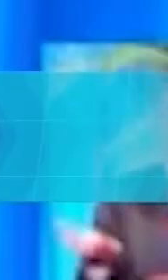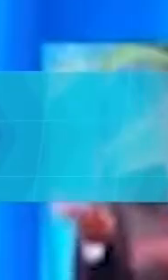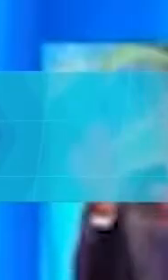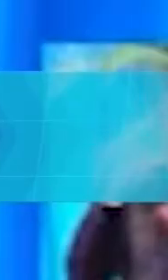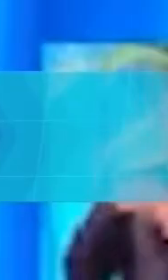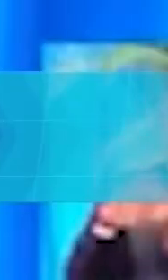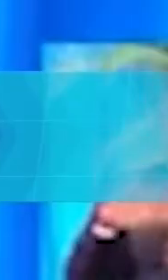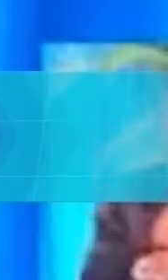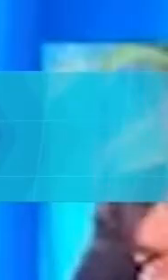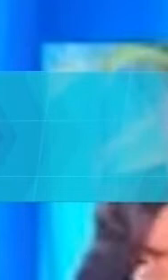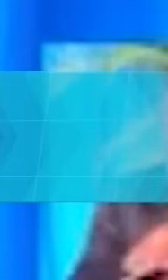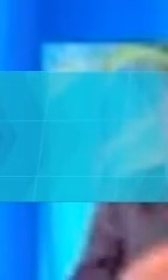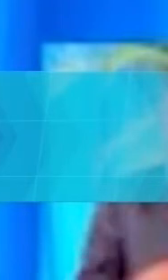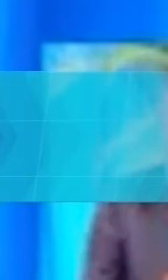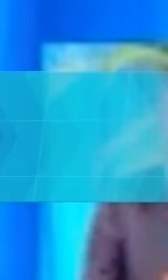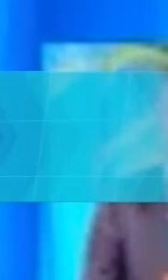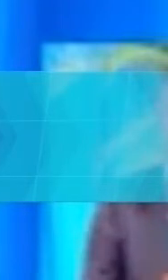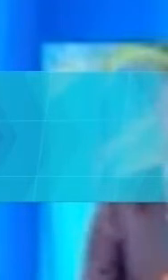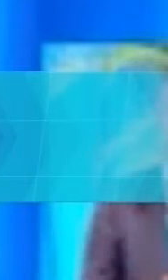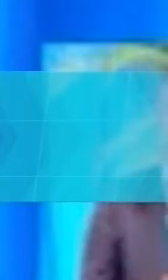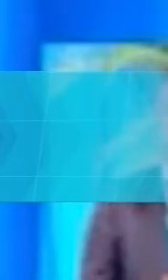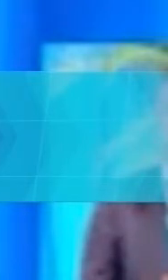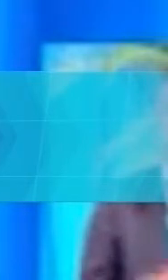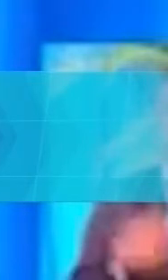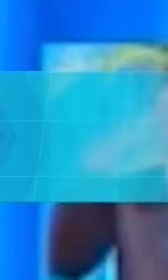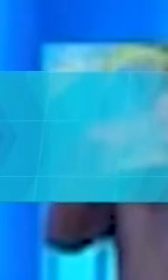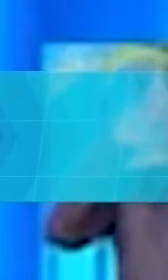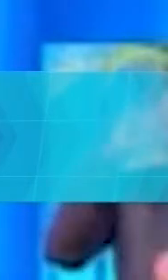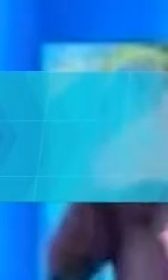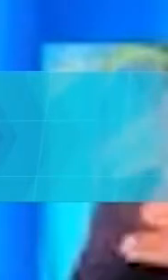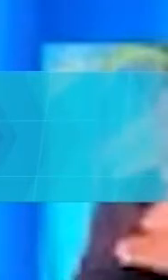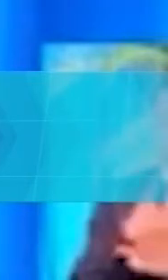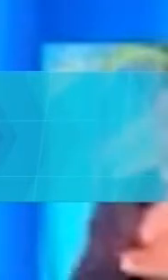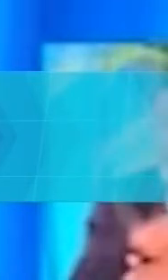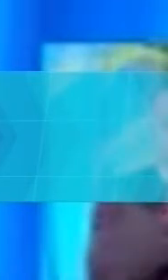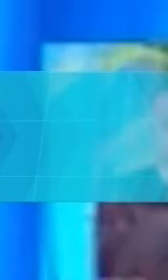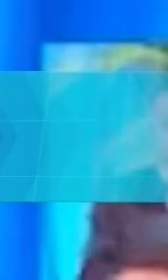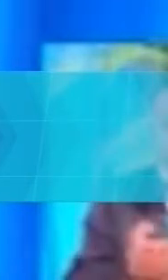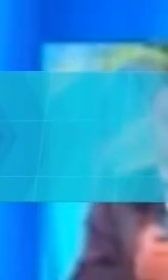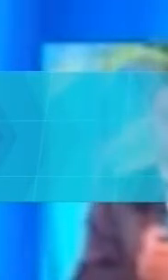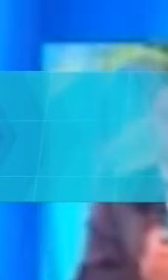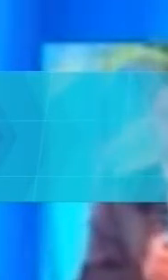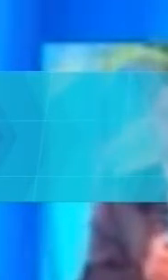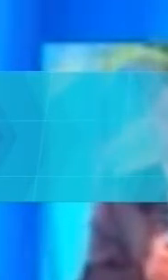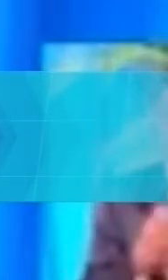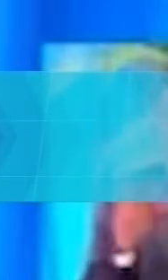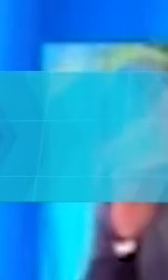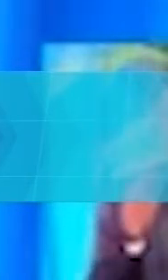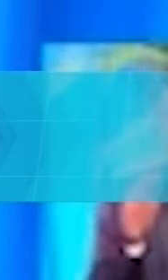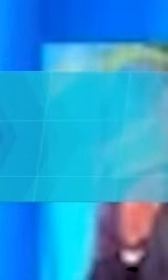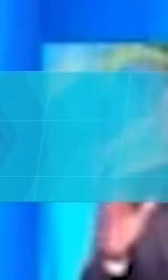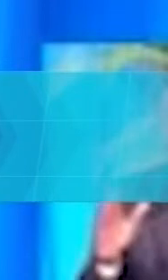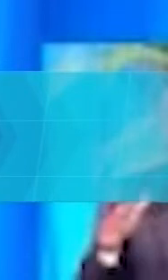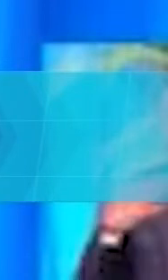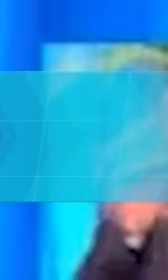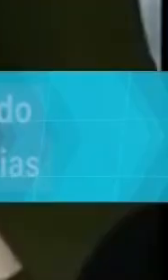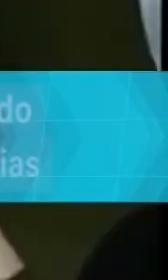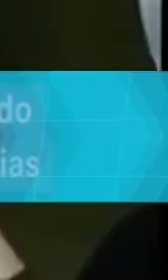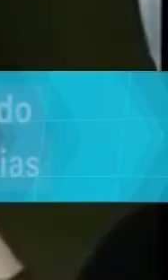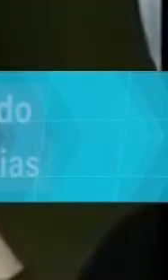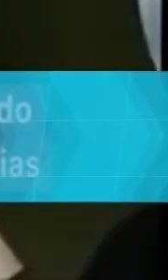Arilton Moura, a pedido do presidente da República. Na operação, os pastores também foram presos pela Polícia